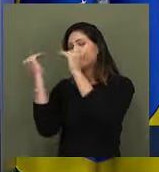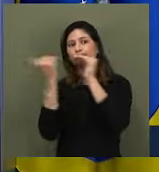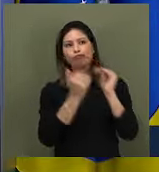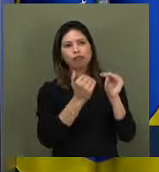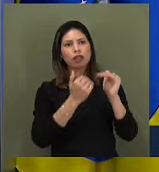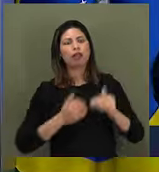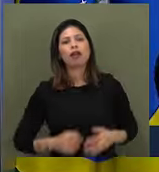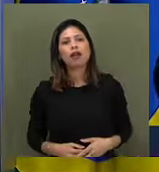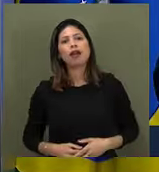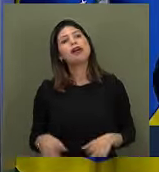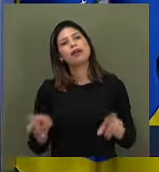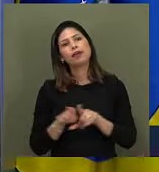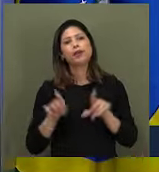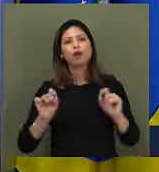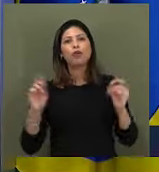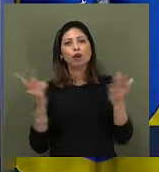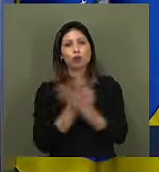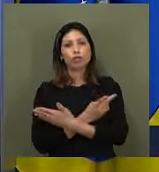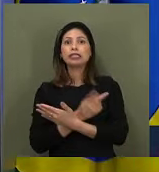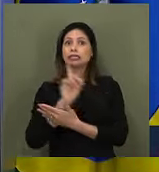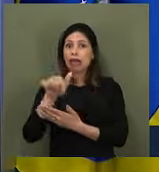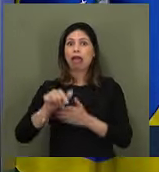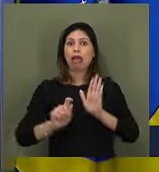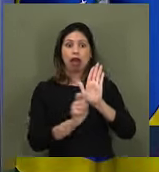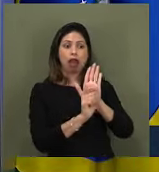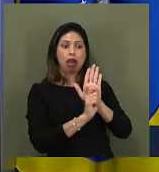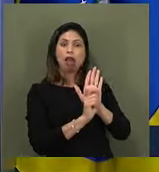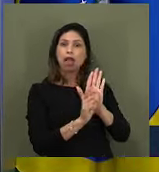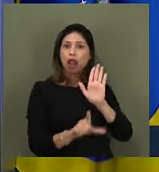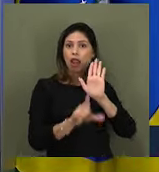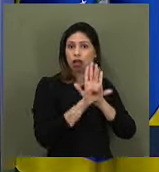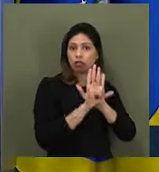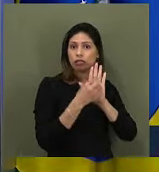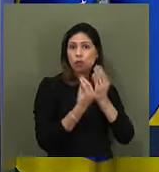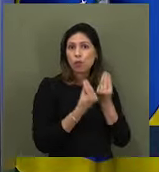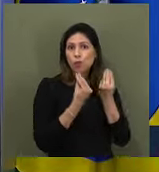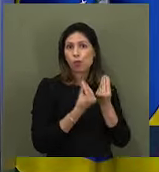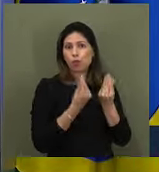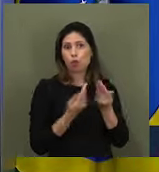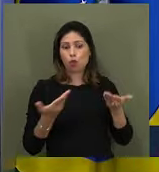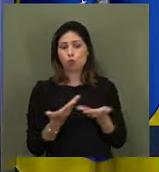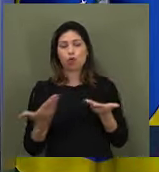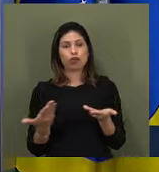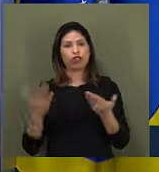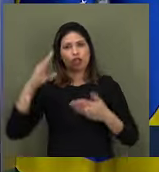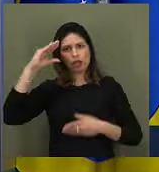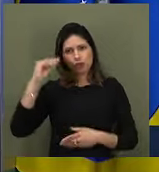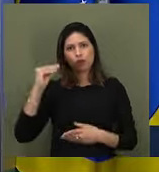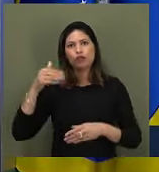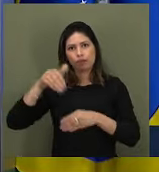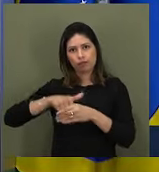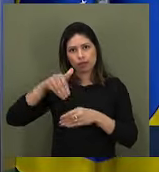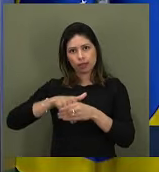questão da legalização da maconha que a gente vai discorrer hoje aqui nessa noite histórica apesar de estar